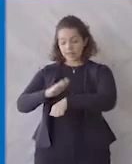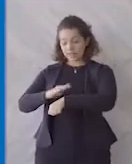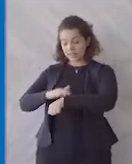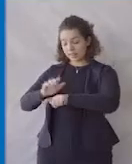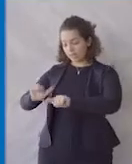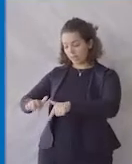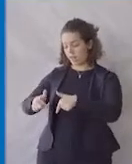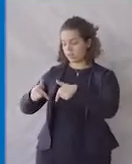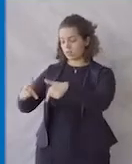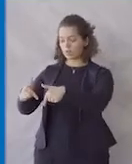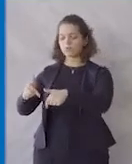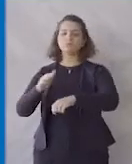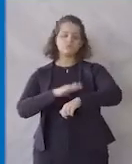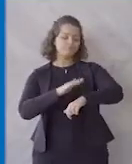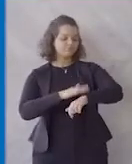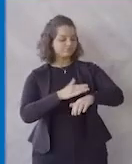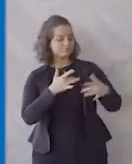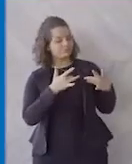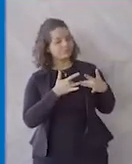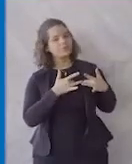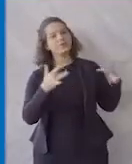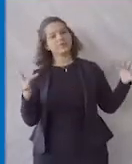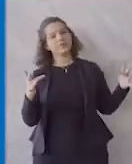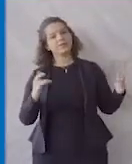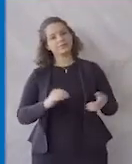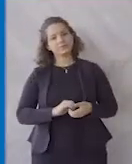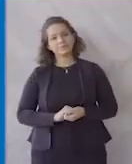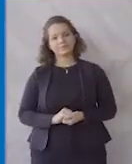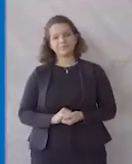É tempo de ação e é tempo de doação.